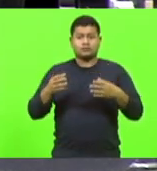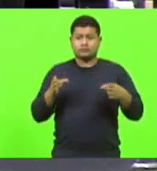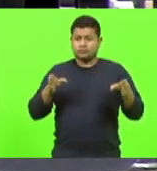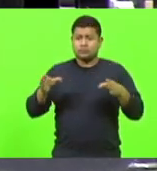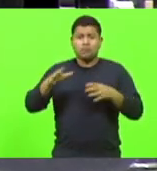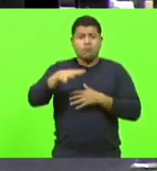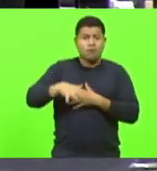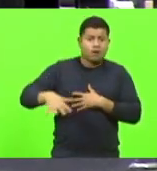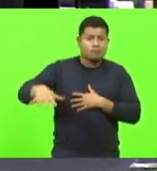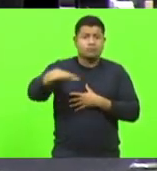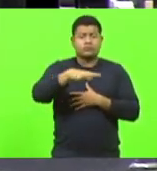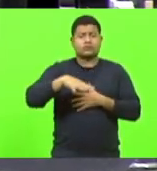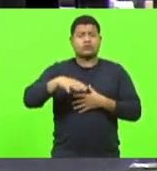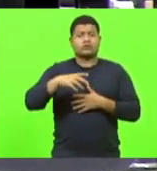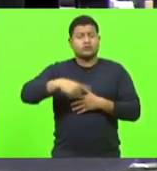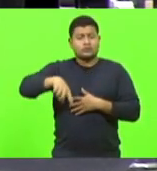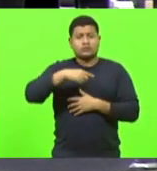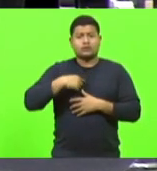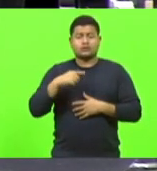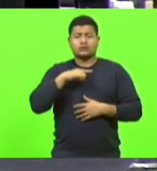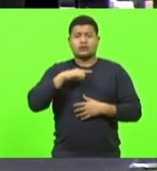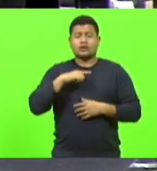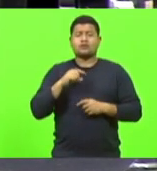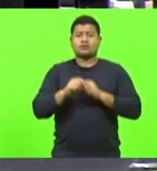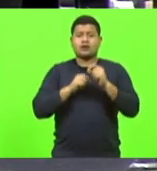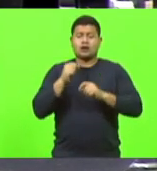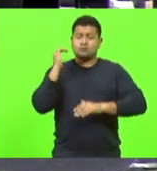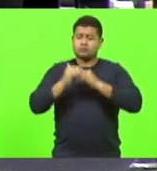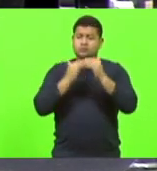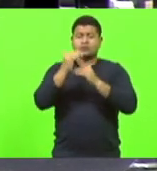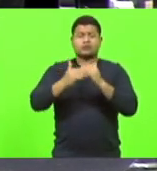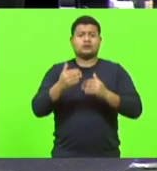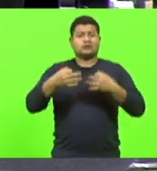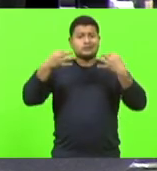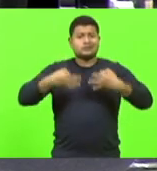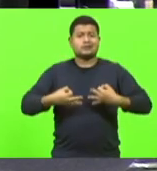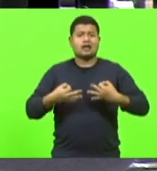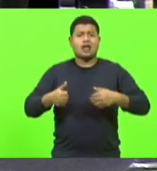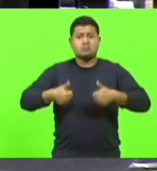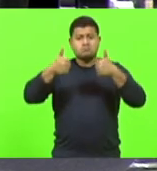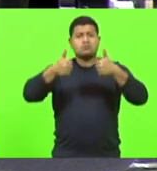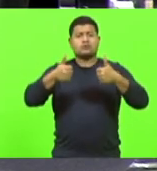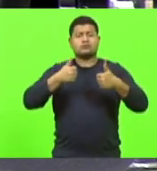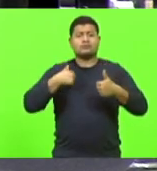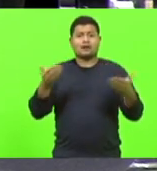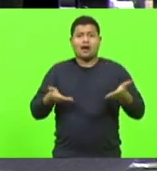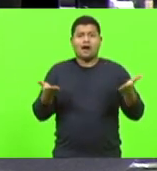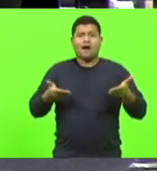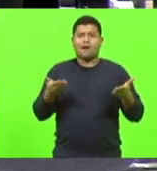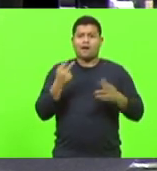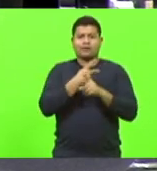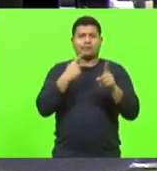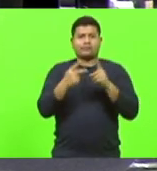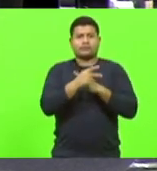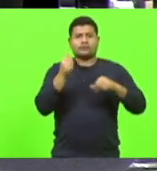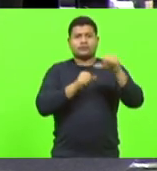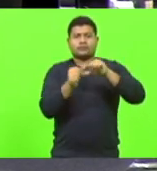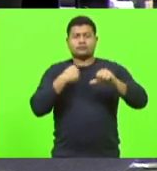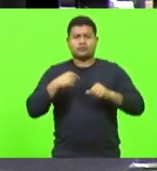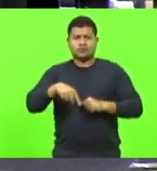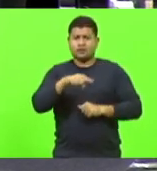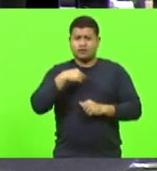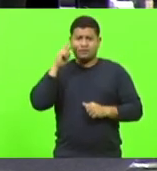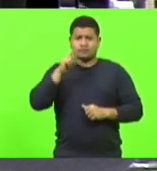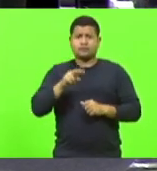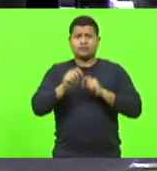nós possamos ter um estado sadio mas não é o que nós estamos vendo nessa reforma nós estamos contemplando um